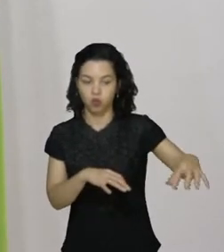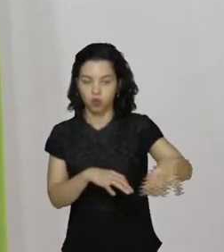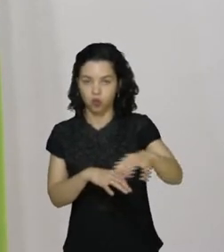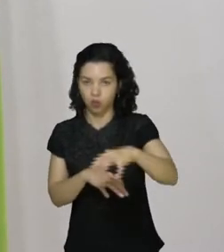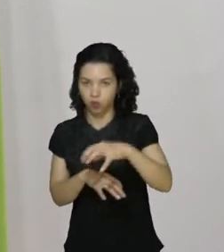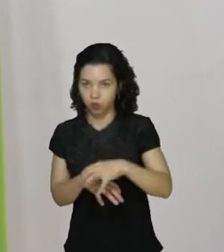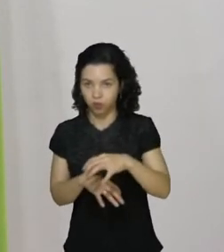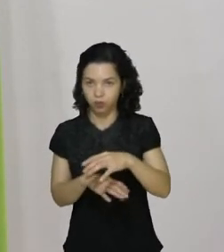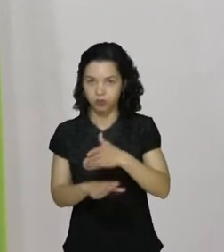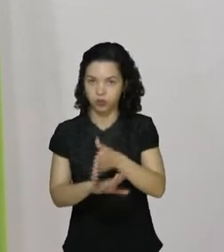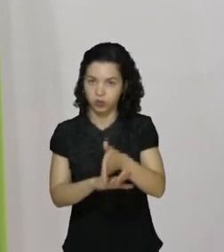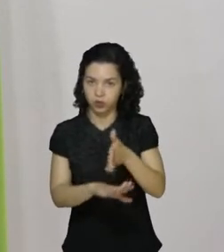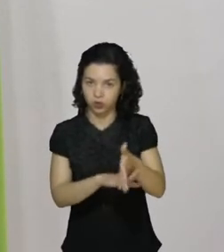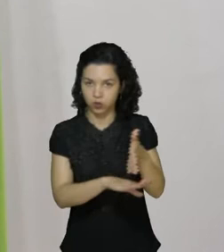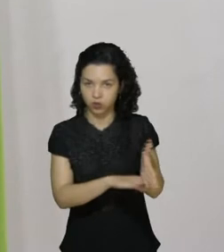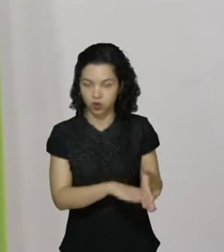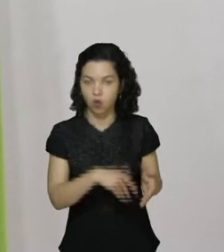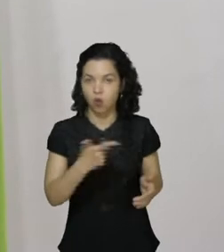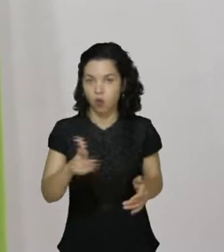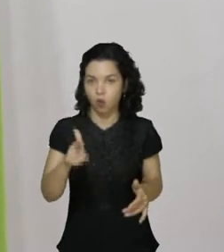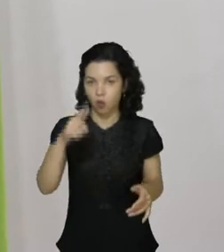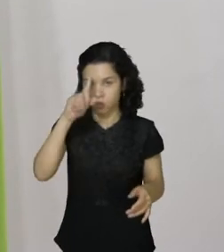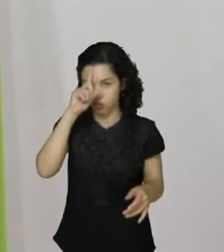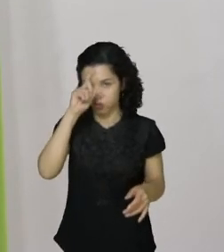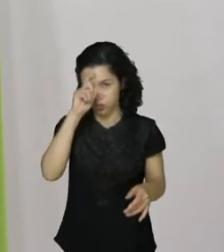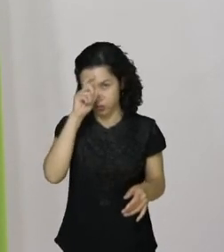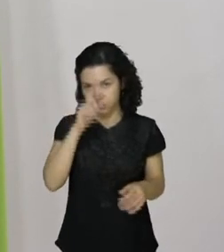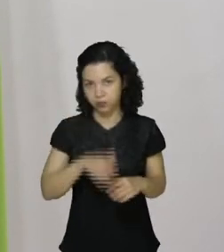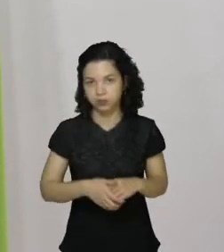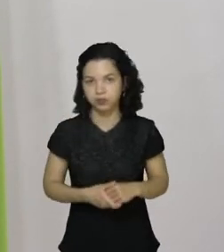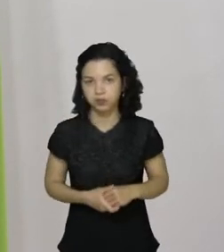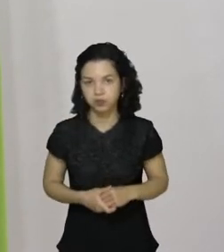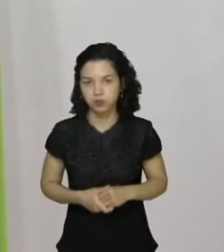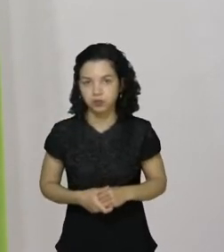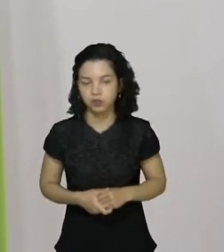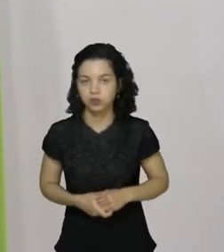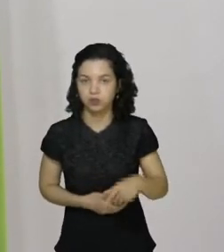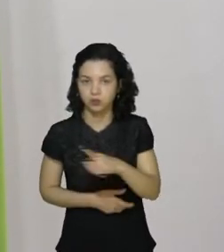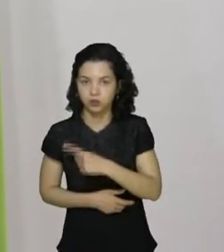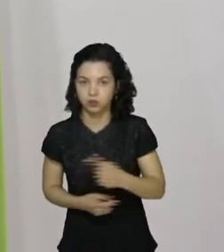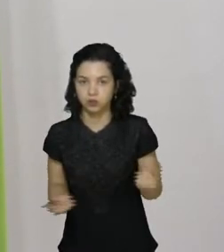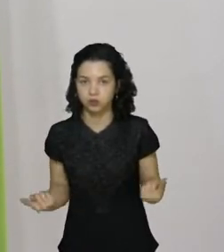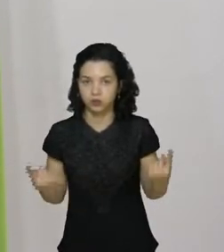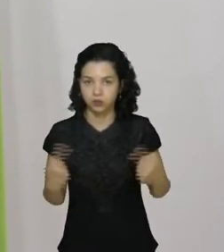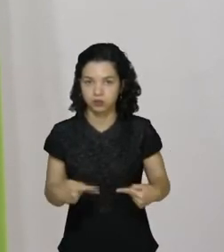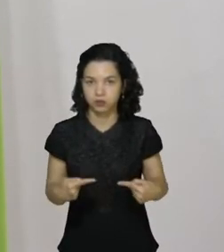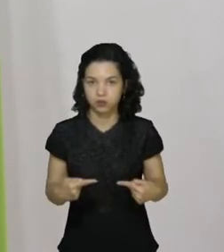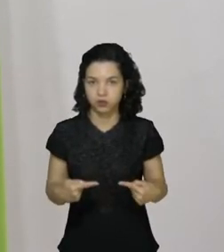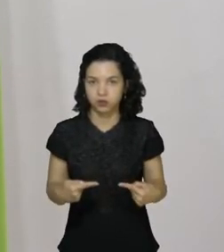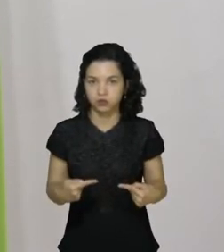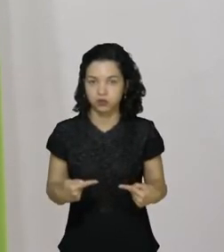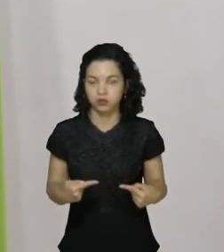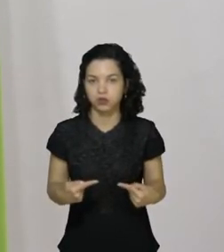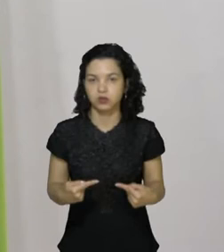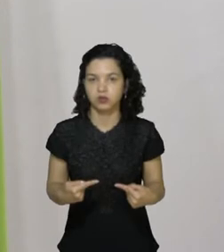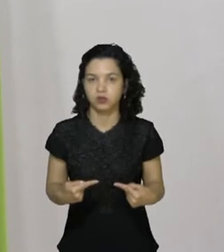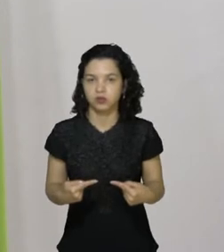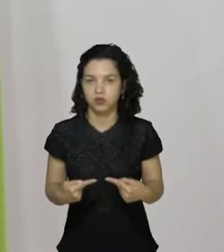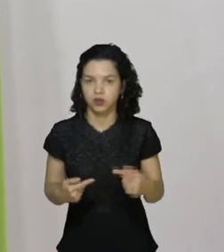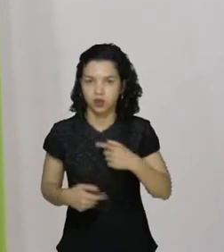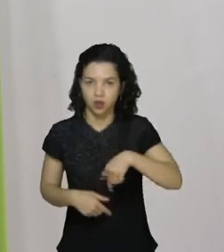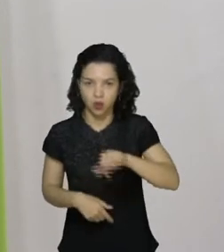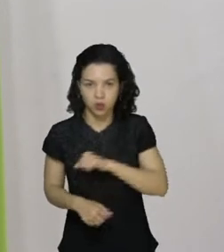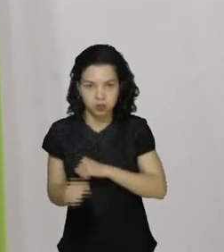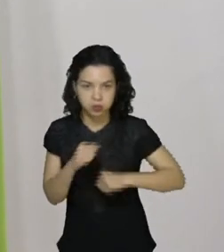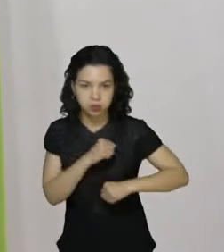ou mesmo até em outros hospitais aqui do Estado. A gente disputava, não na cotovelada, mas,